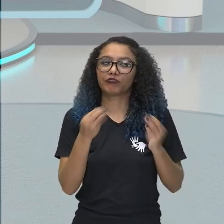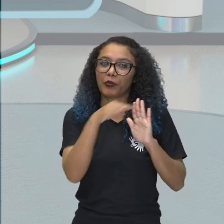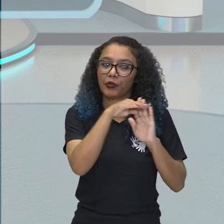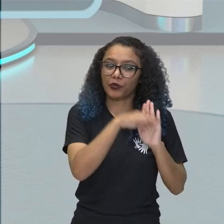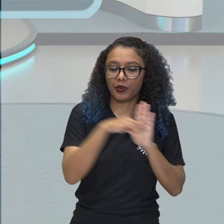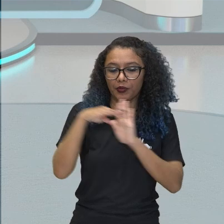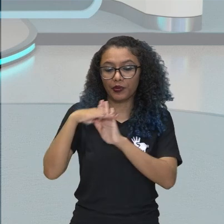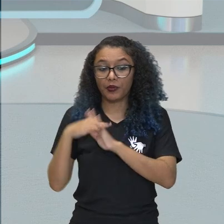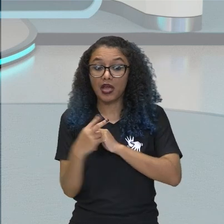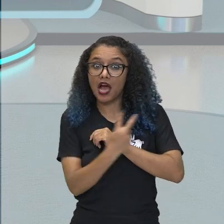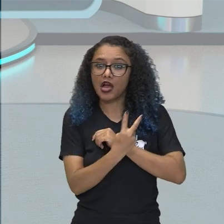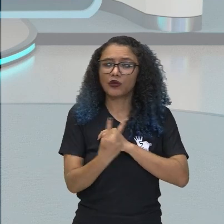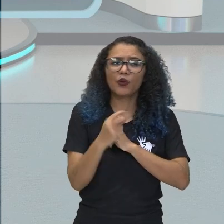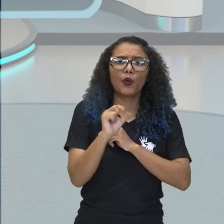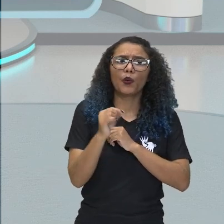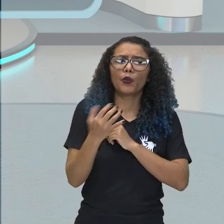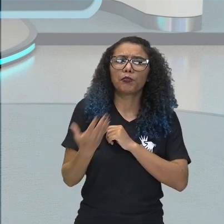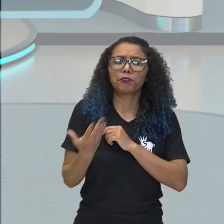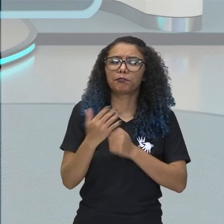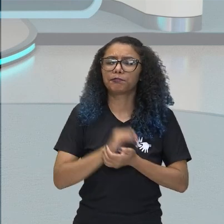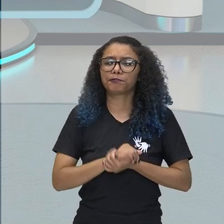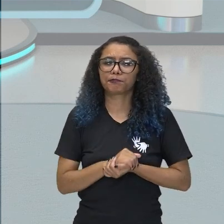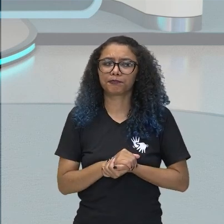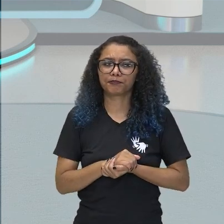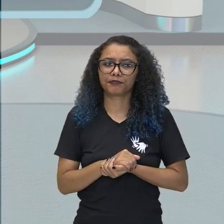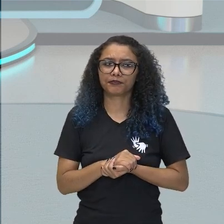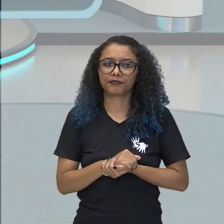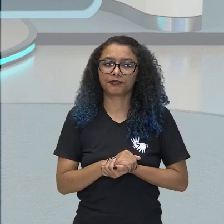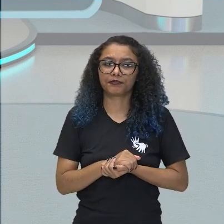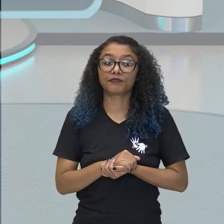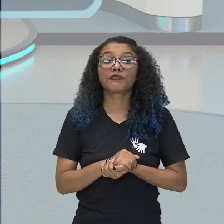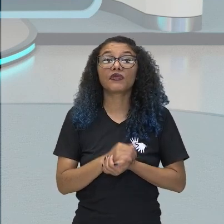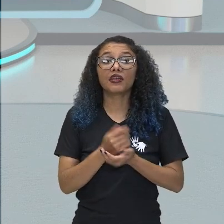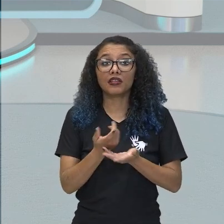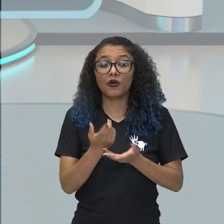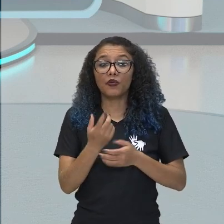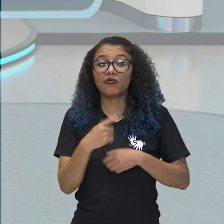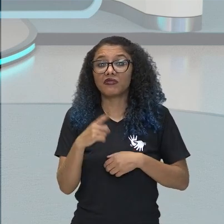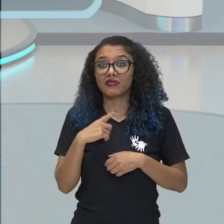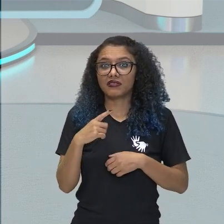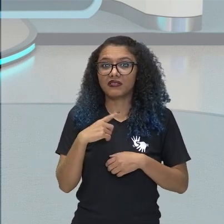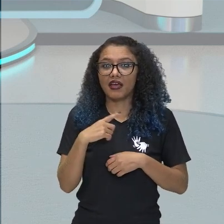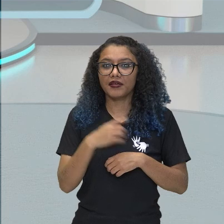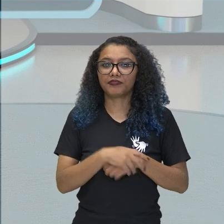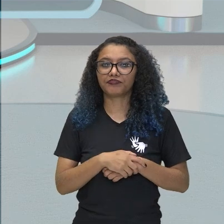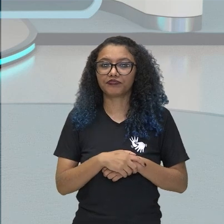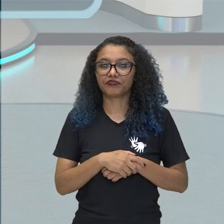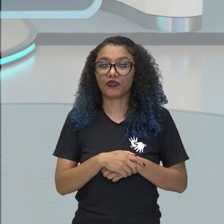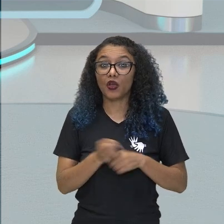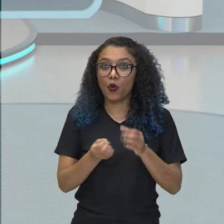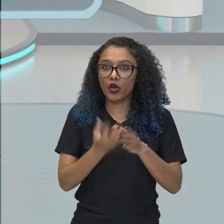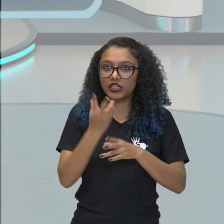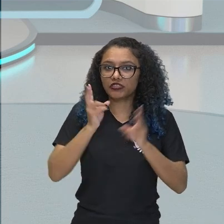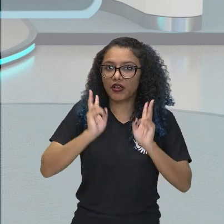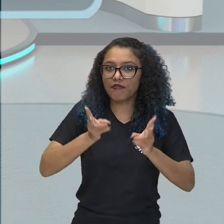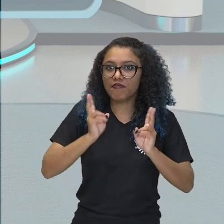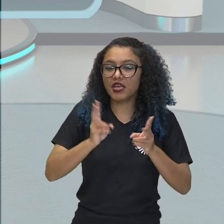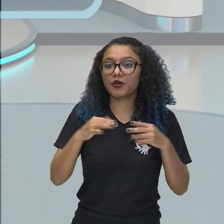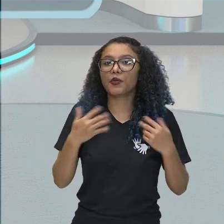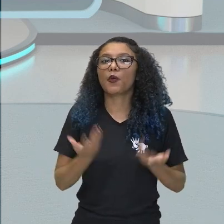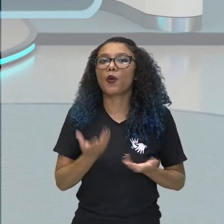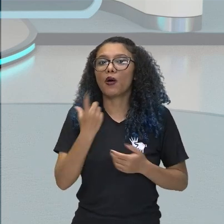língua portuguesa são idiomas que vieram, né, da mesma raiz, da mesma matriz que